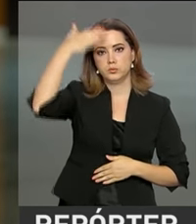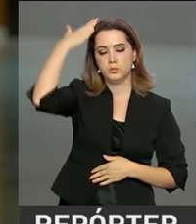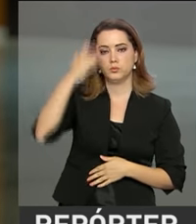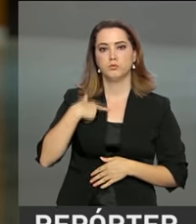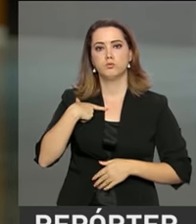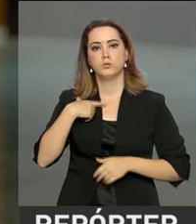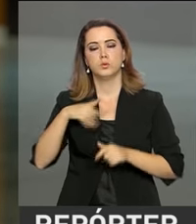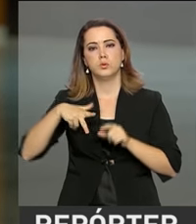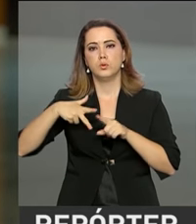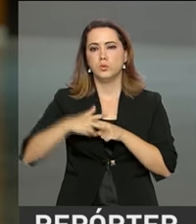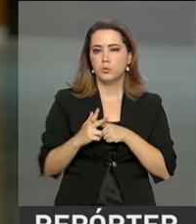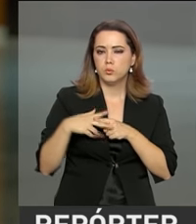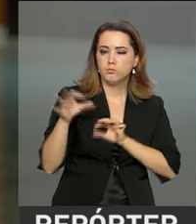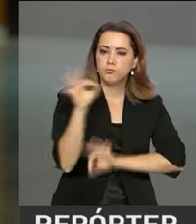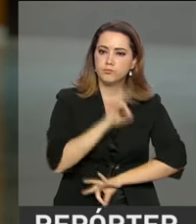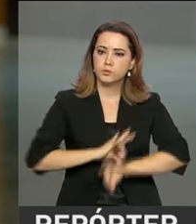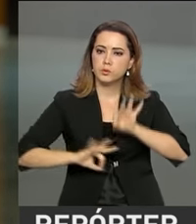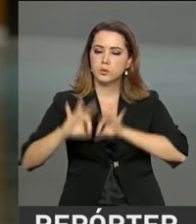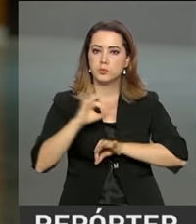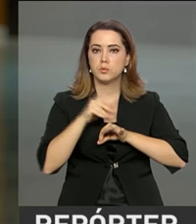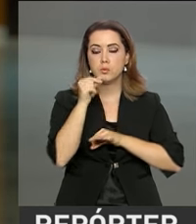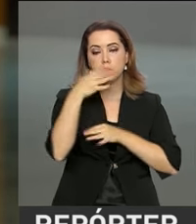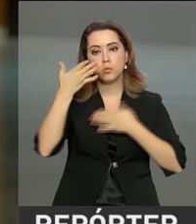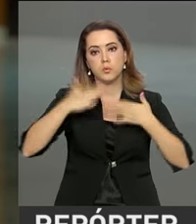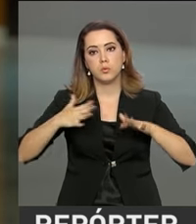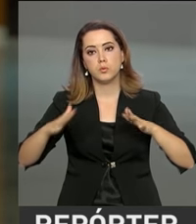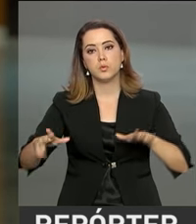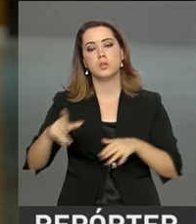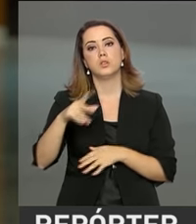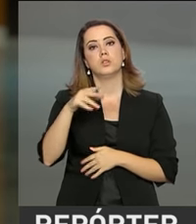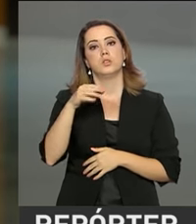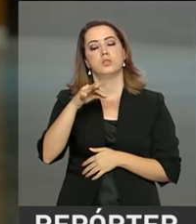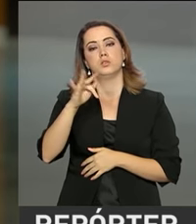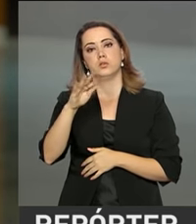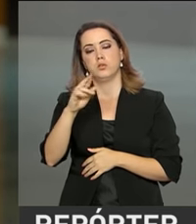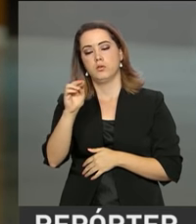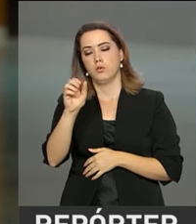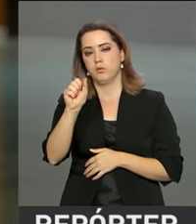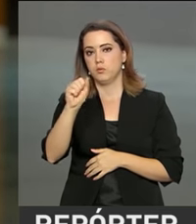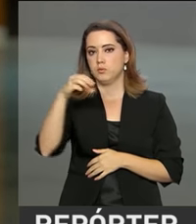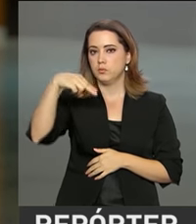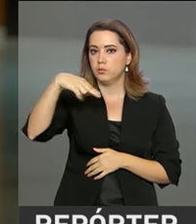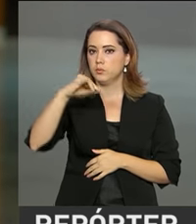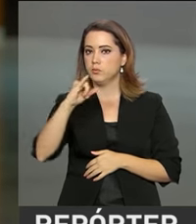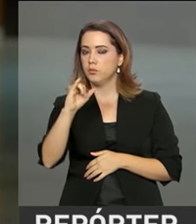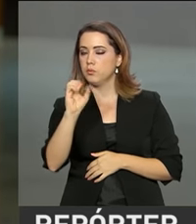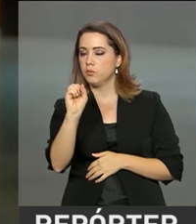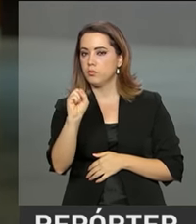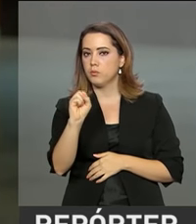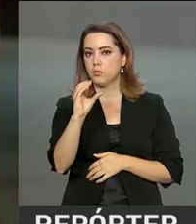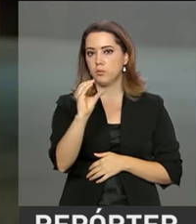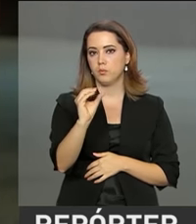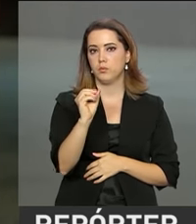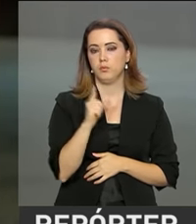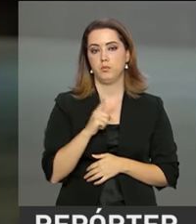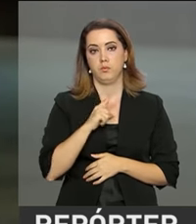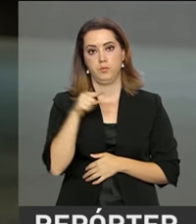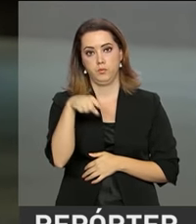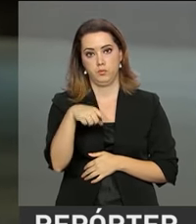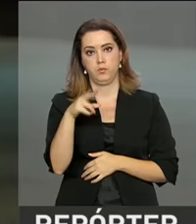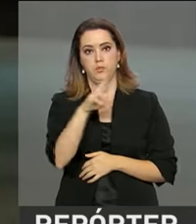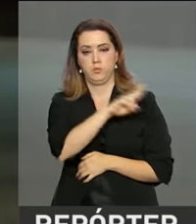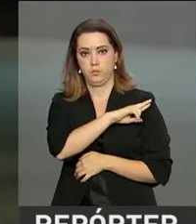de R$1 bilhão nos próximos três anos. O presidente em exercício, Michel Temer, destacou que